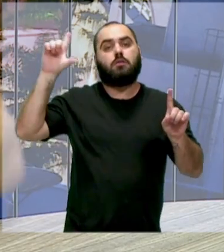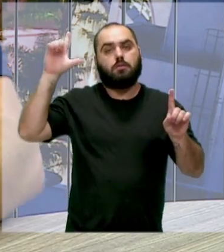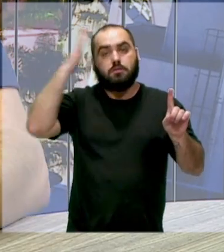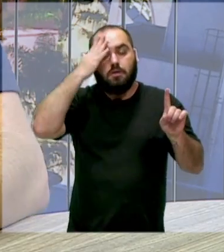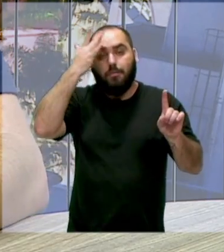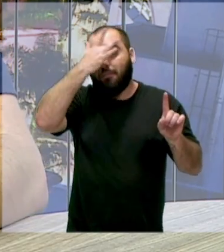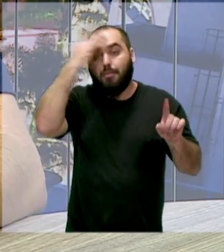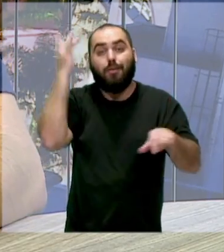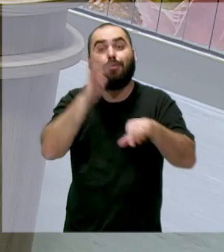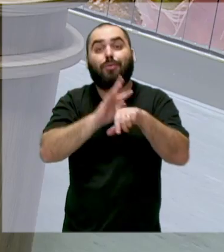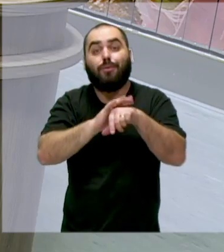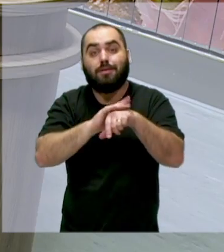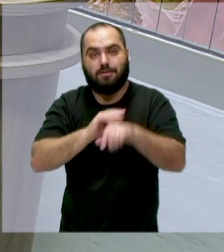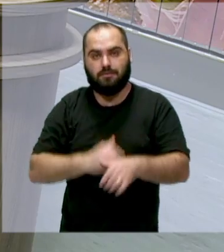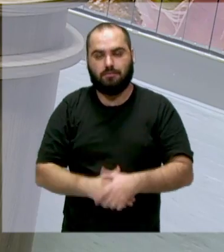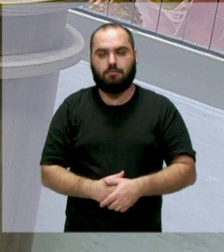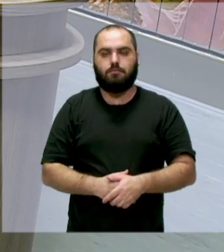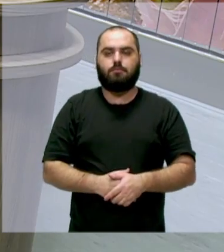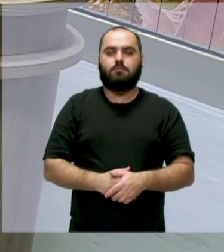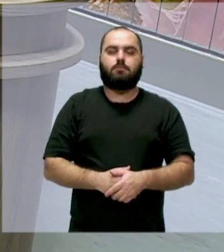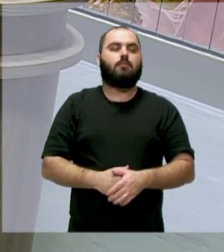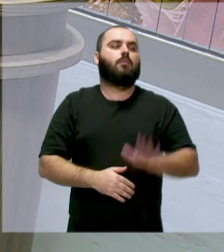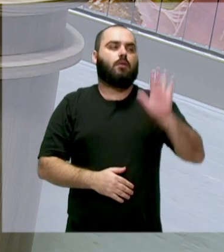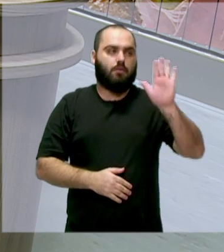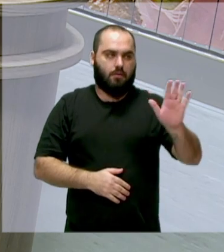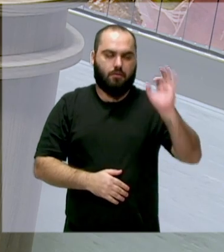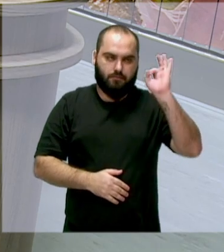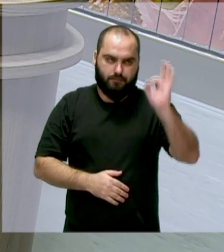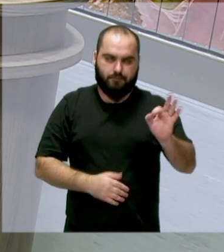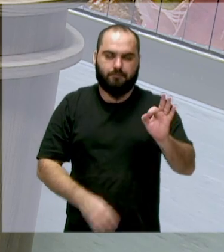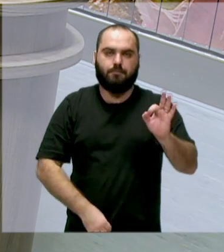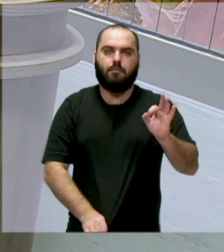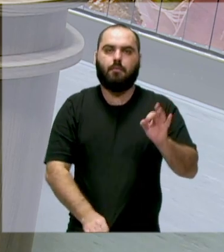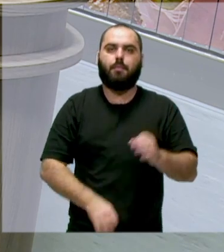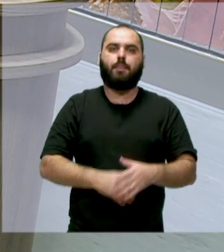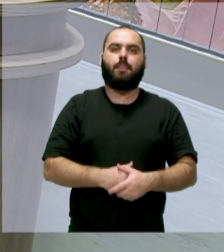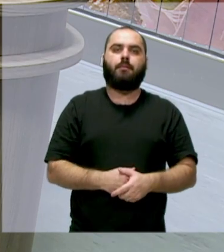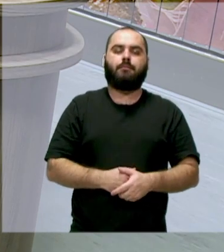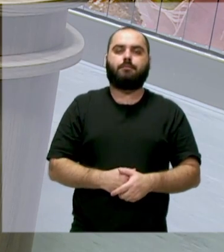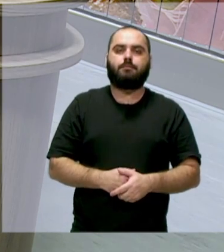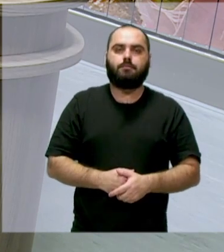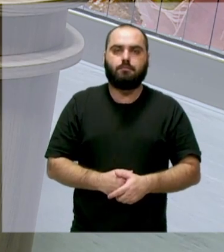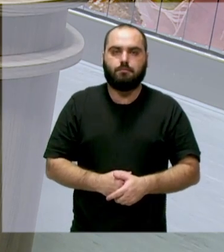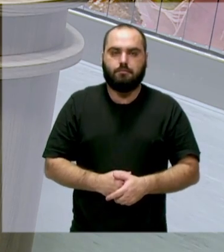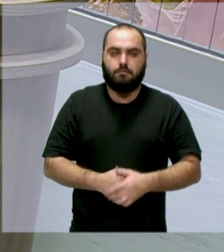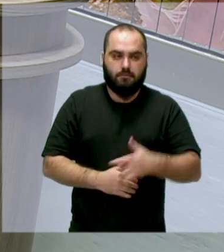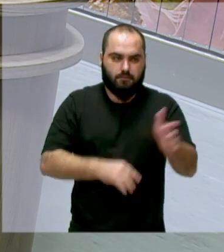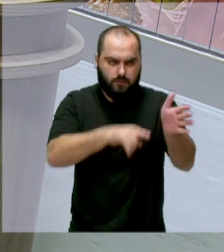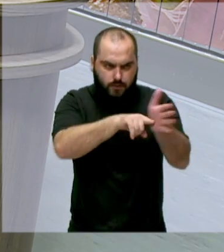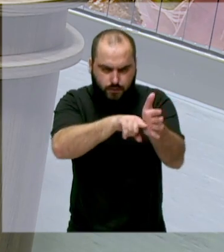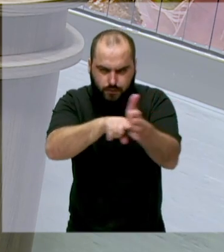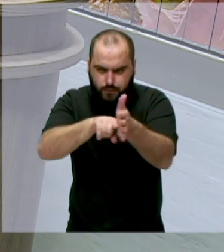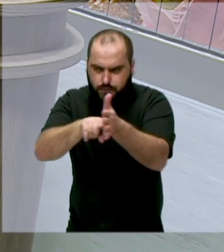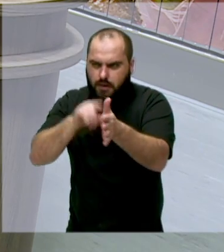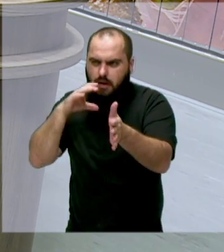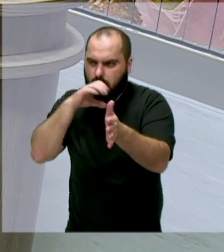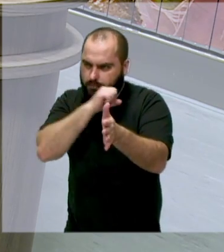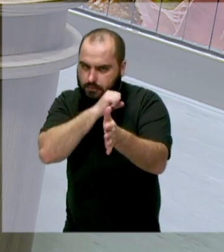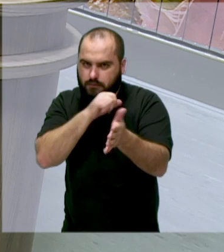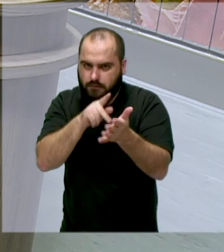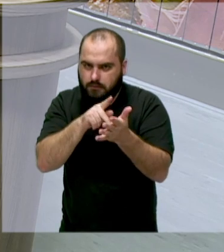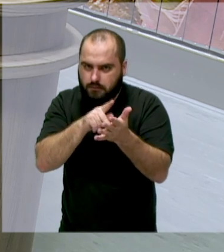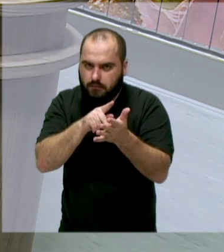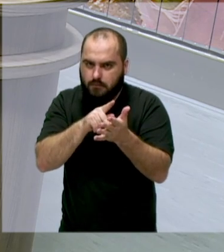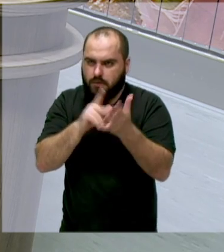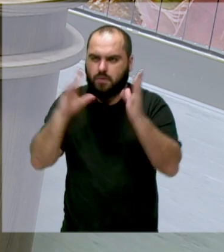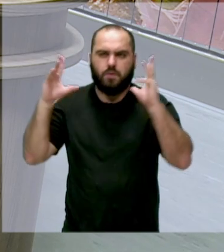doentes. E no caso, assim, por exemplo, vocês fizeram esse mapeamento rápido por todo